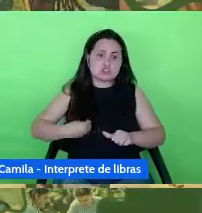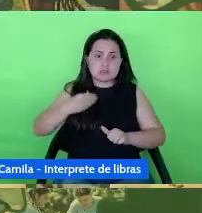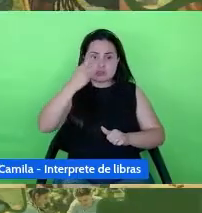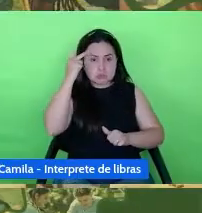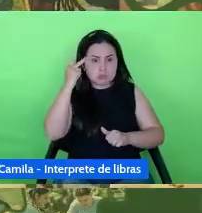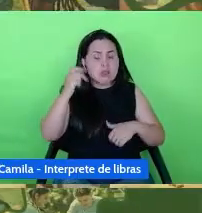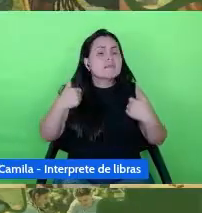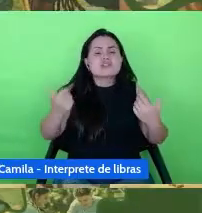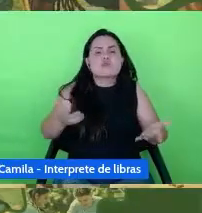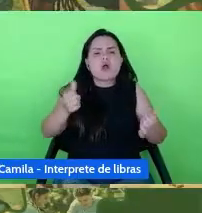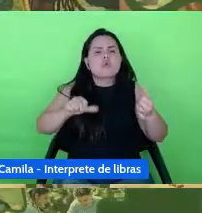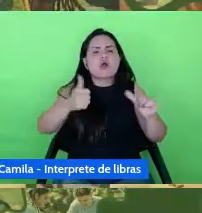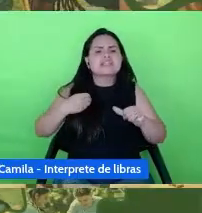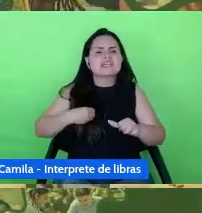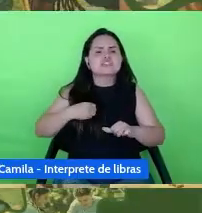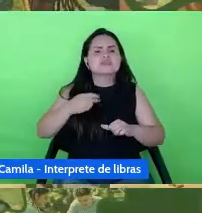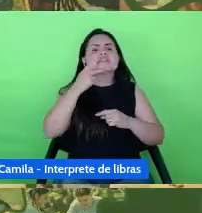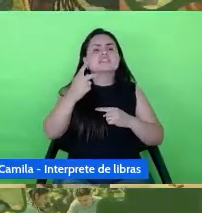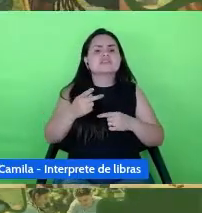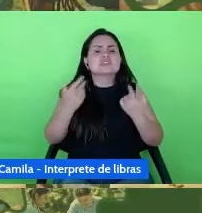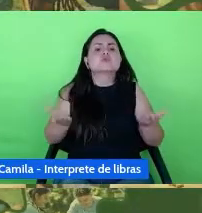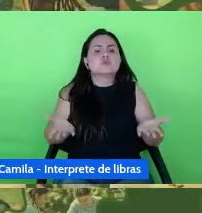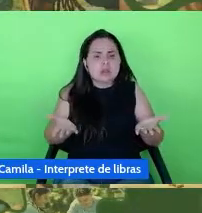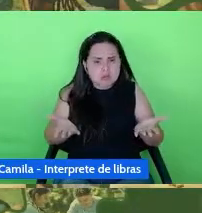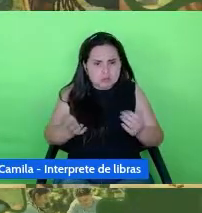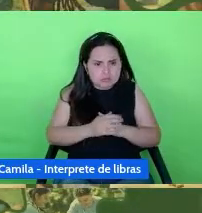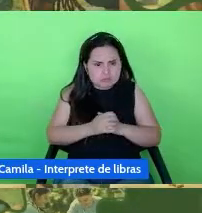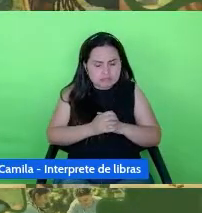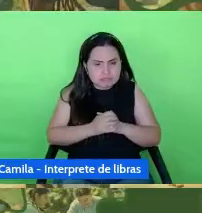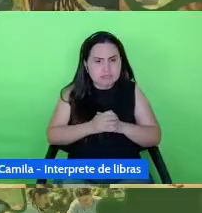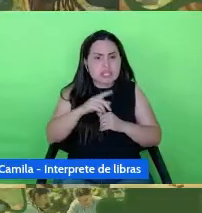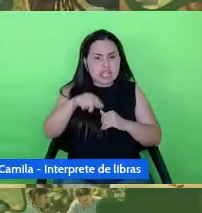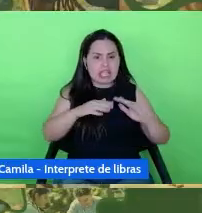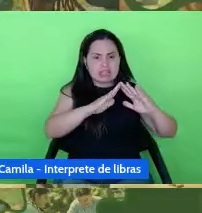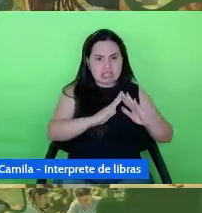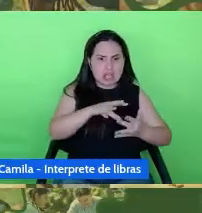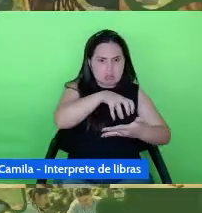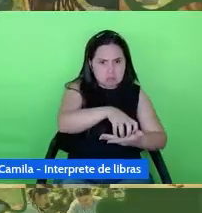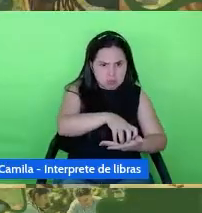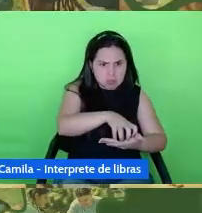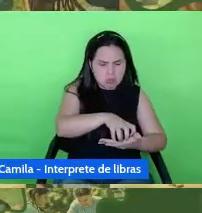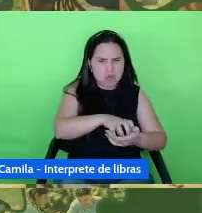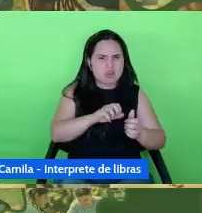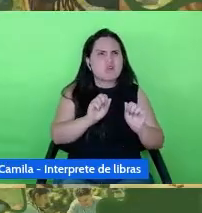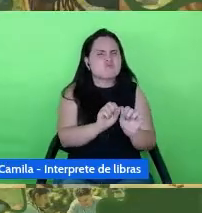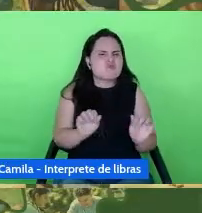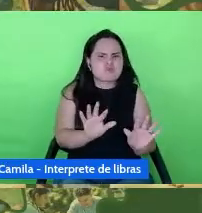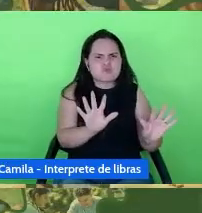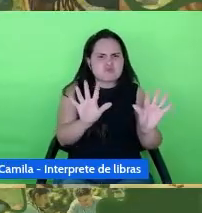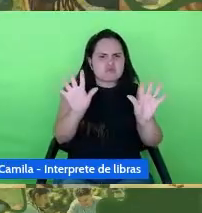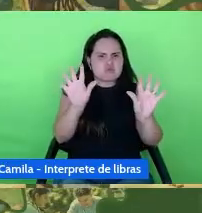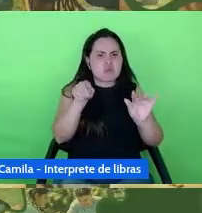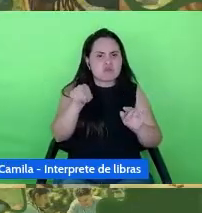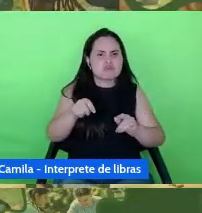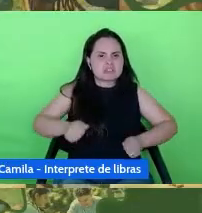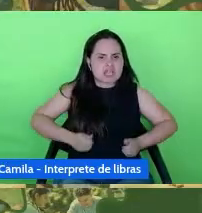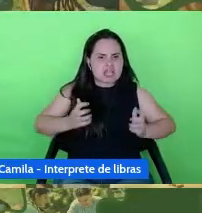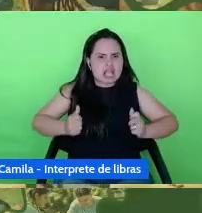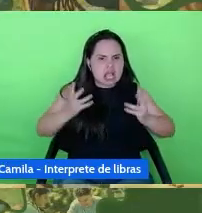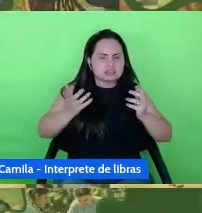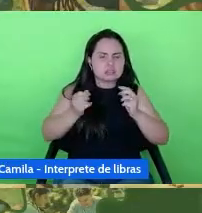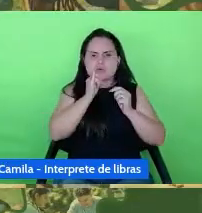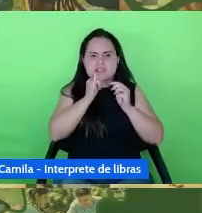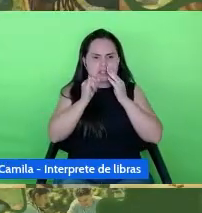qual qualidade de vida que a gente está falando, pessoal? É morar num centro urbano ultrapoluído, que você gasta, por